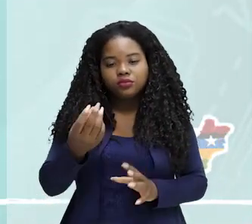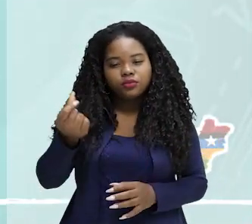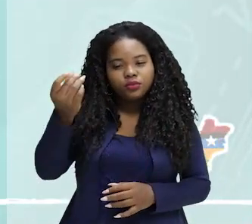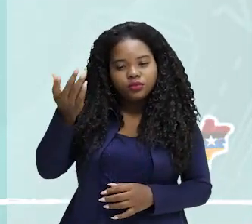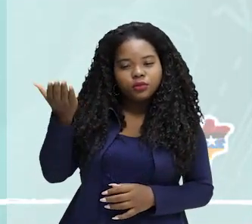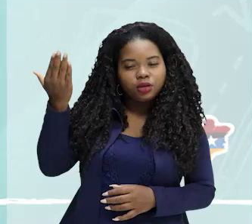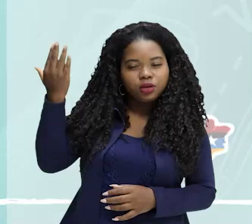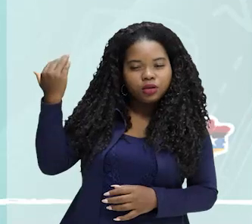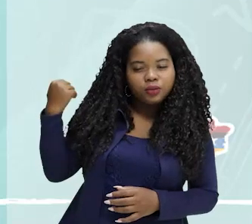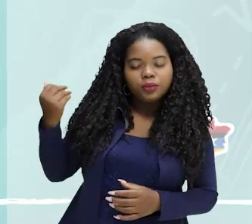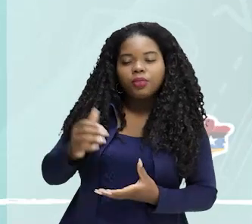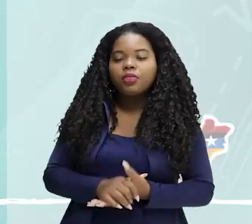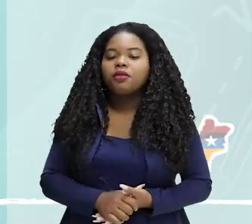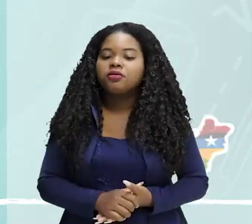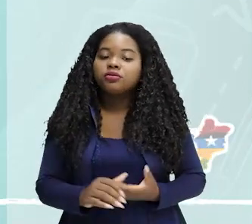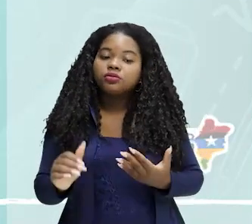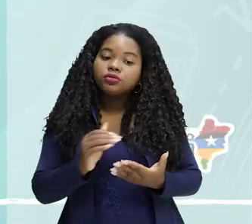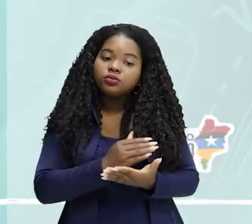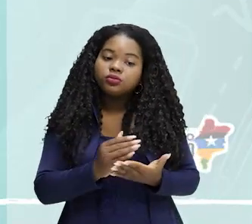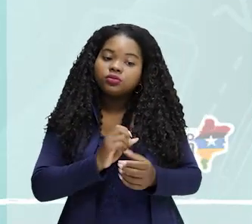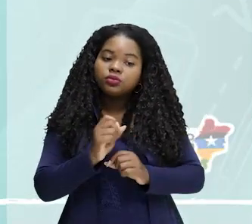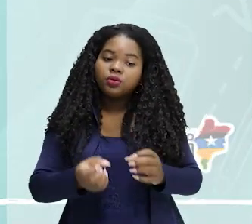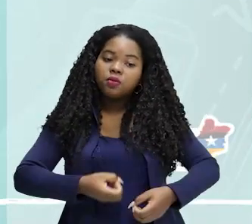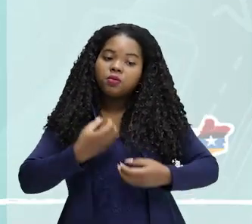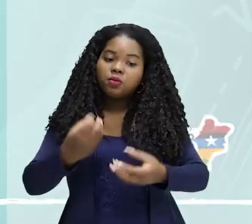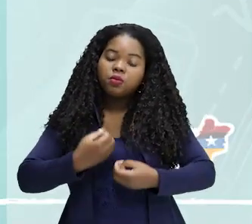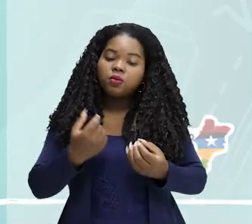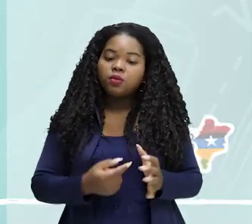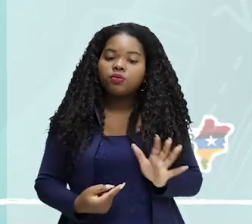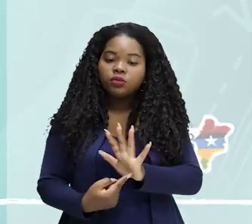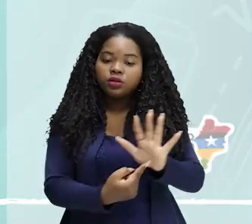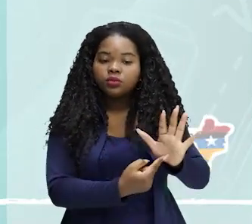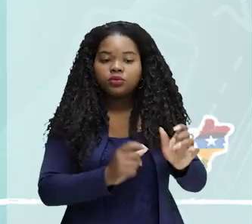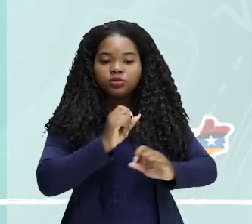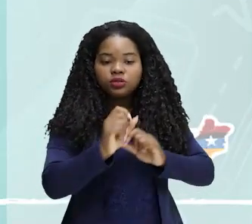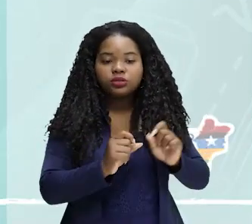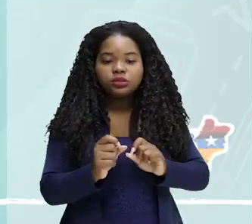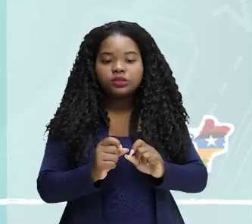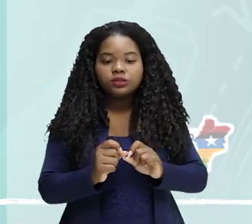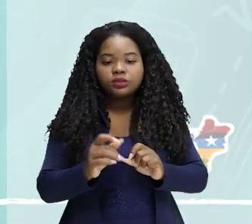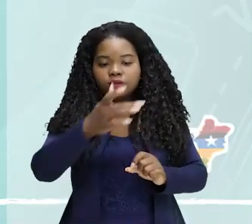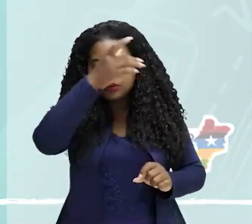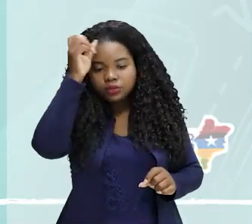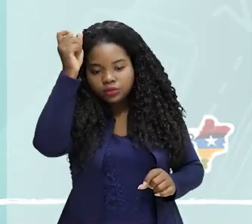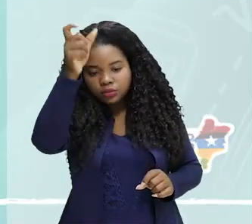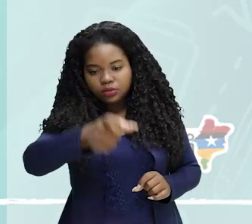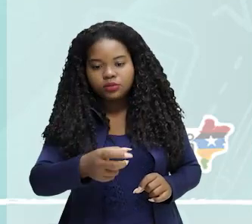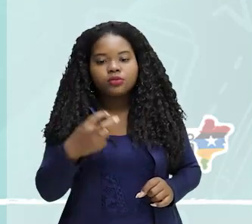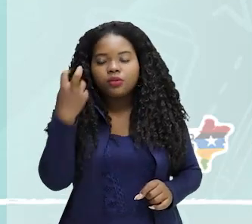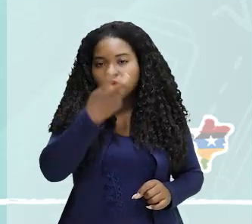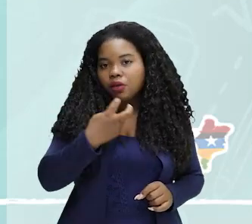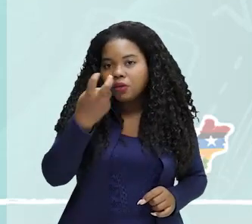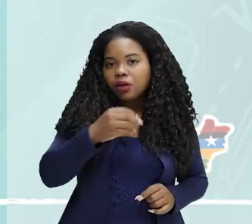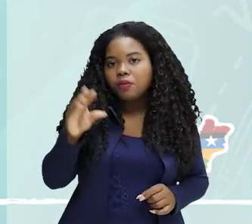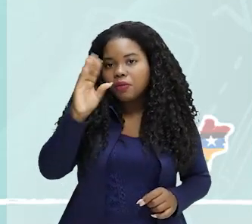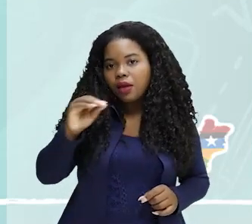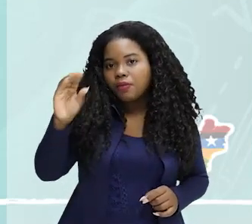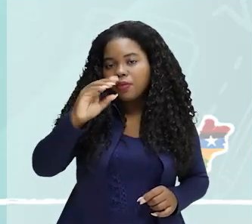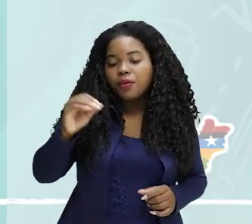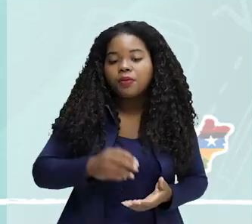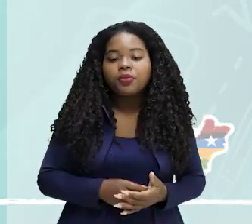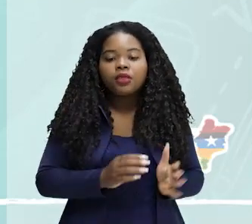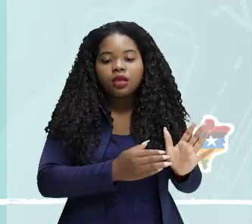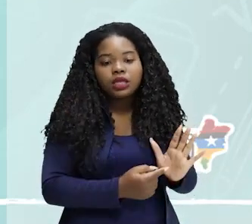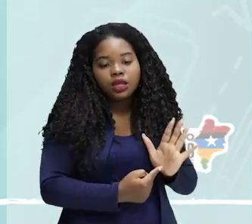antigas, eram textos inicialmente produzidos para a oralidade. Então, eram textos que eram declamados, que eram